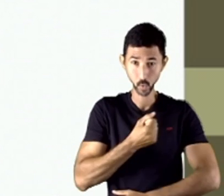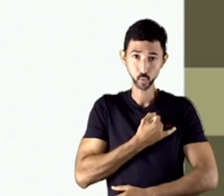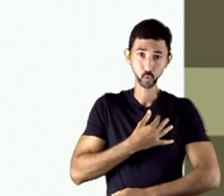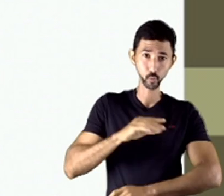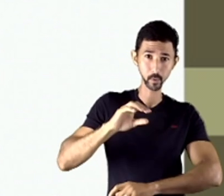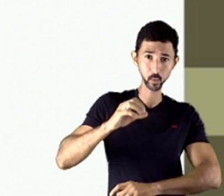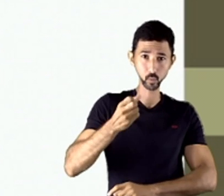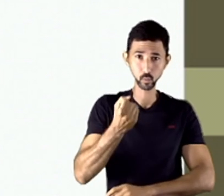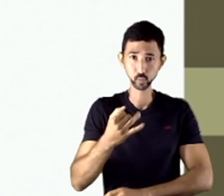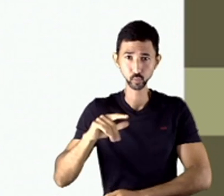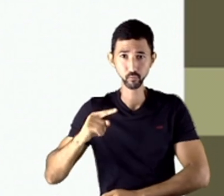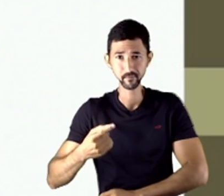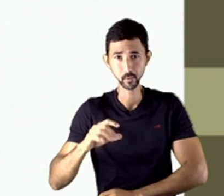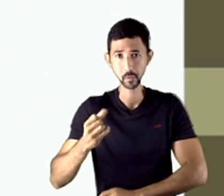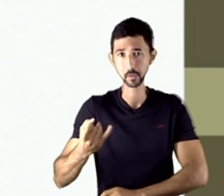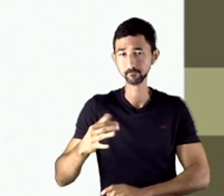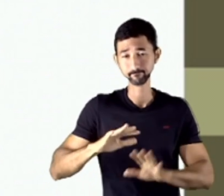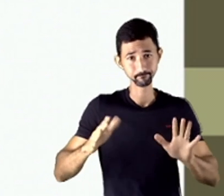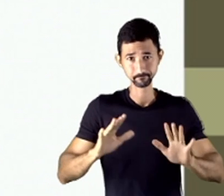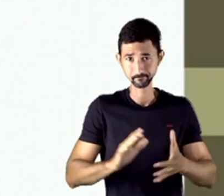ter problema na hora